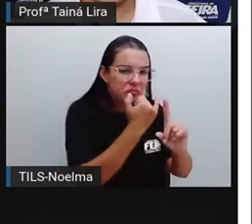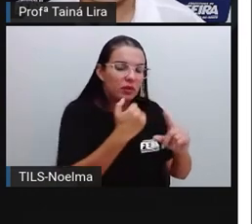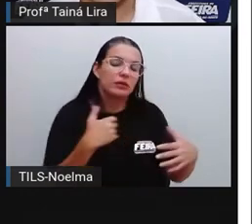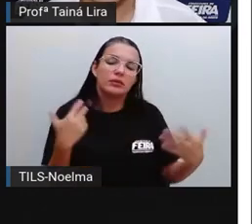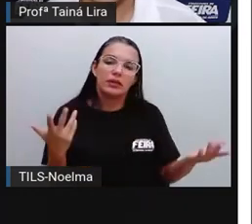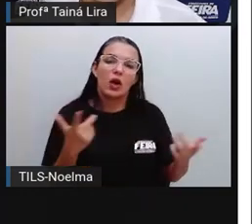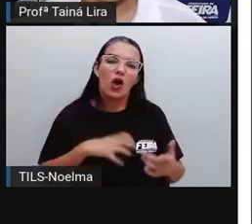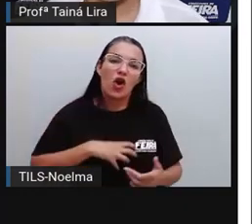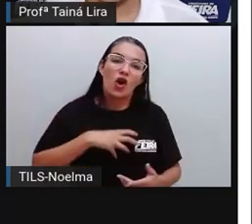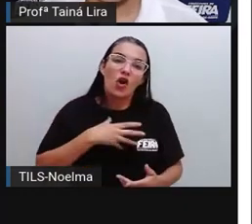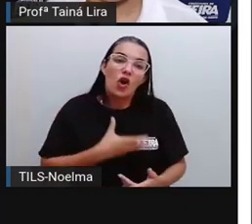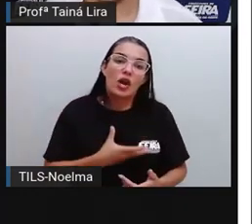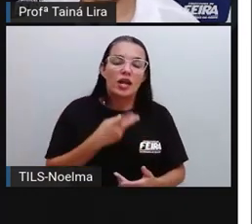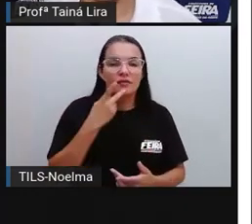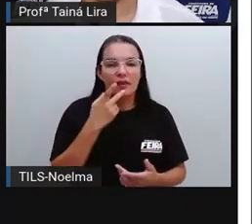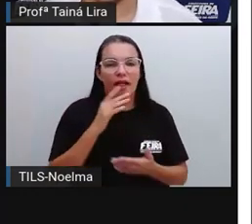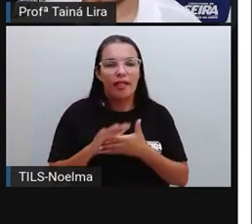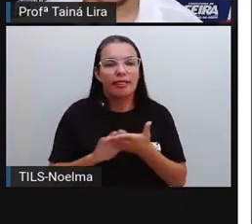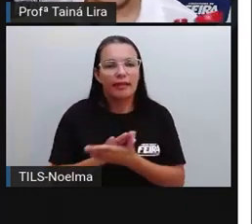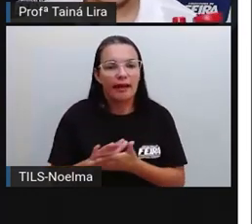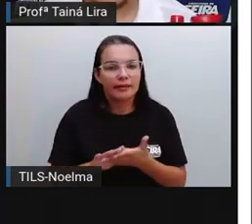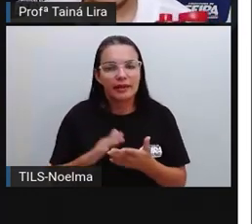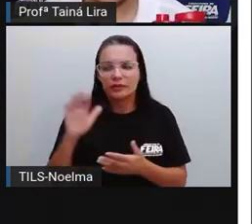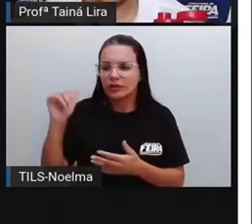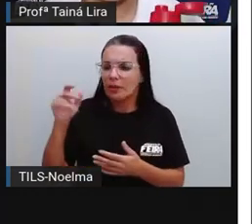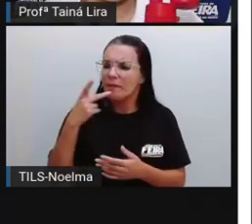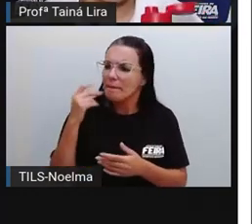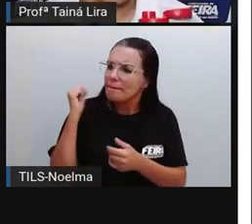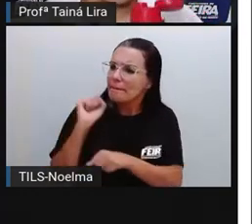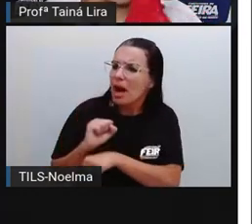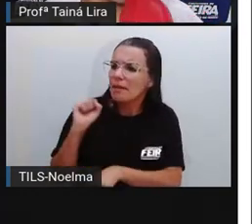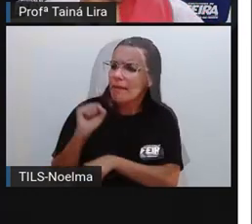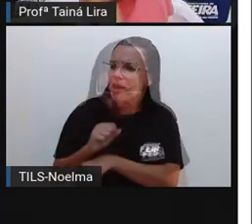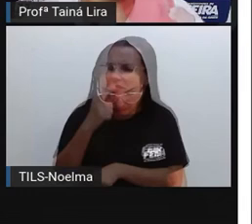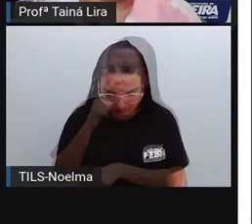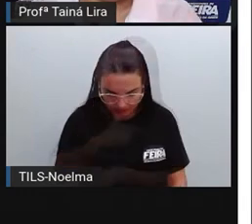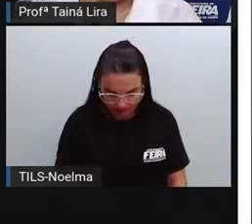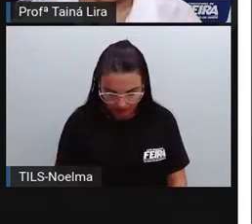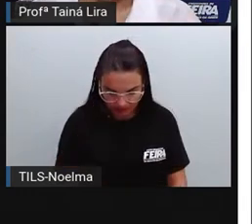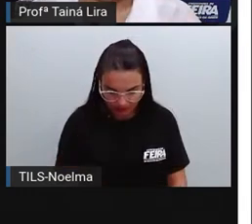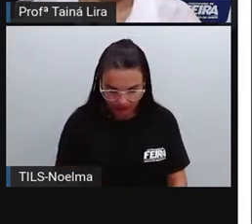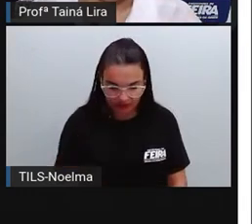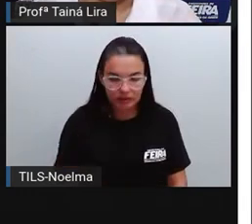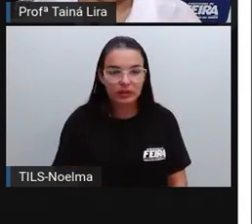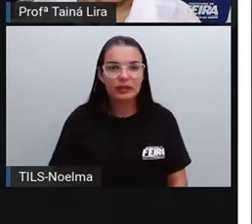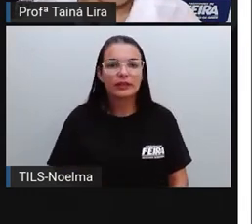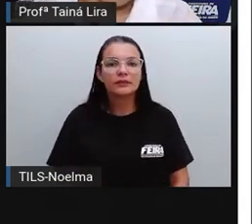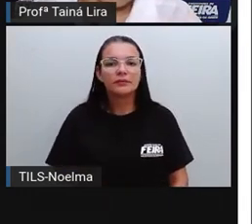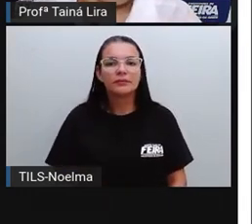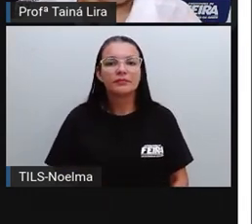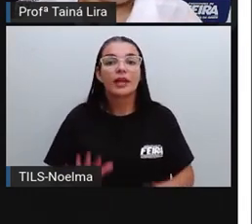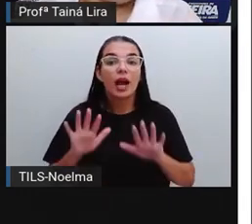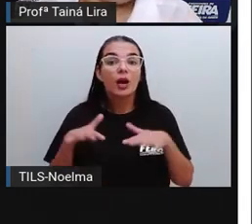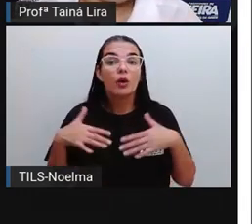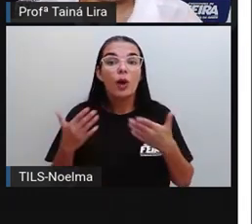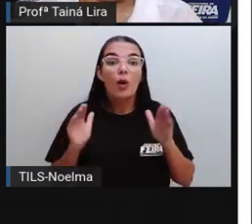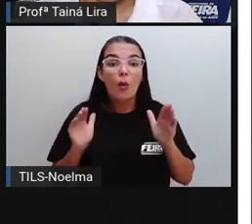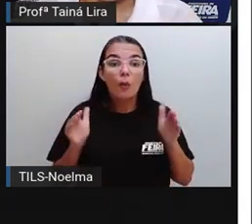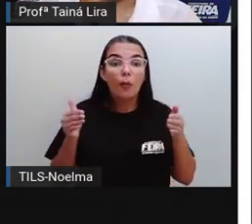de falar, né? Não tem coragem de chamar a atenção desse menino aí. E qual é o